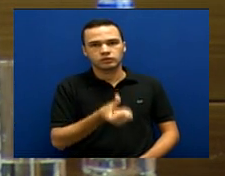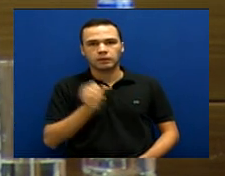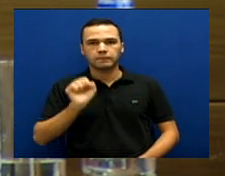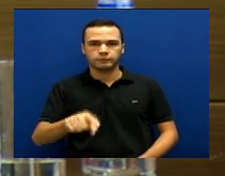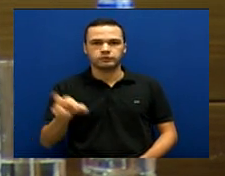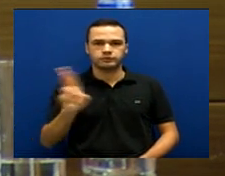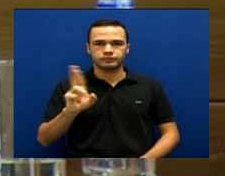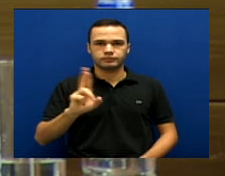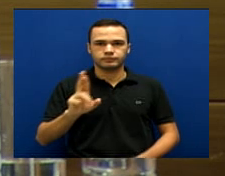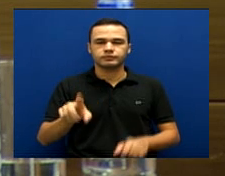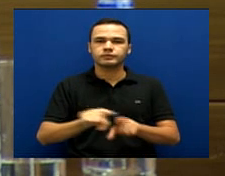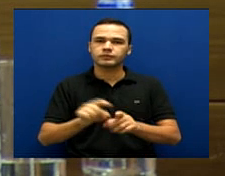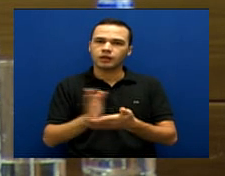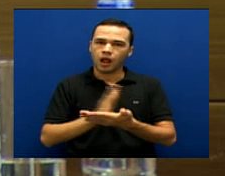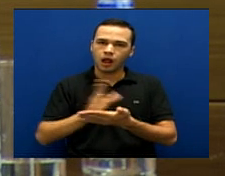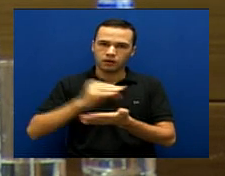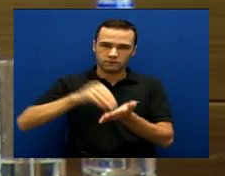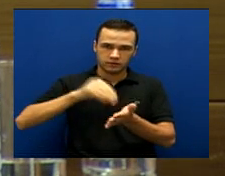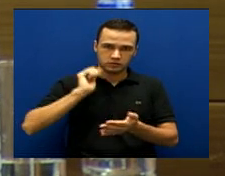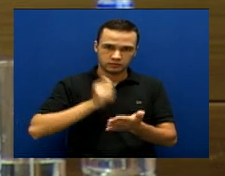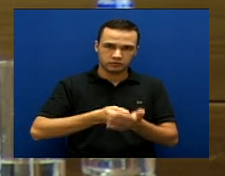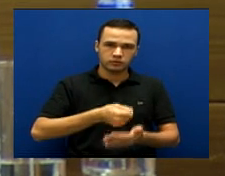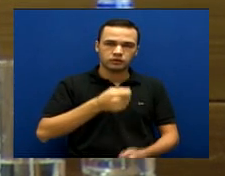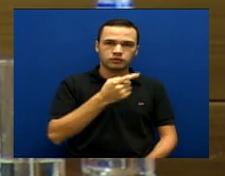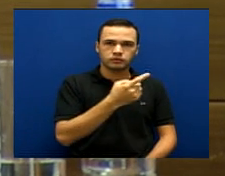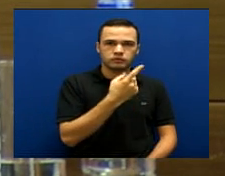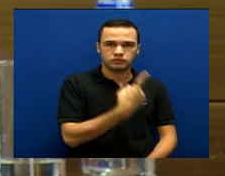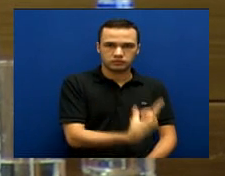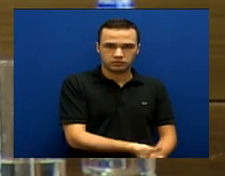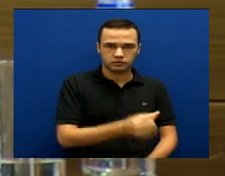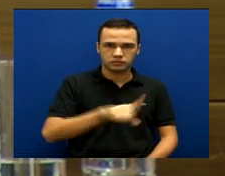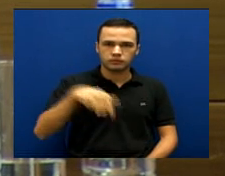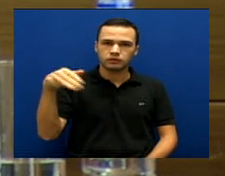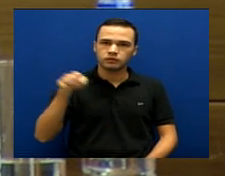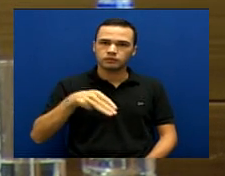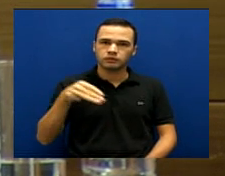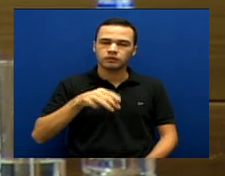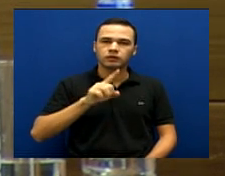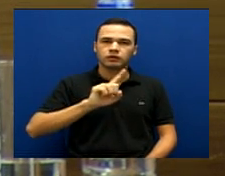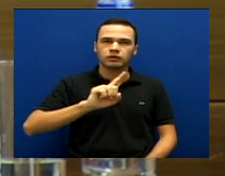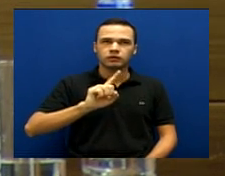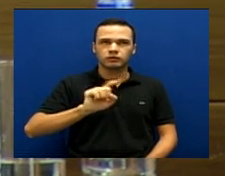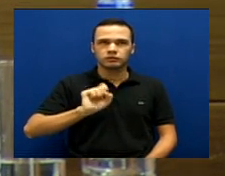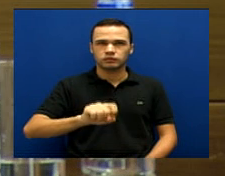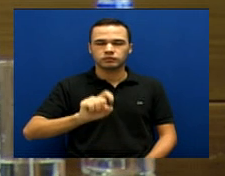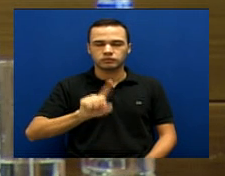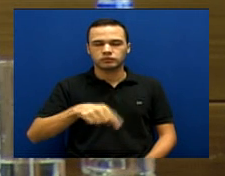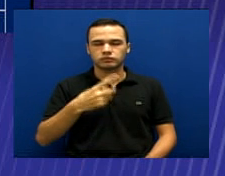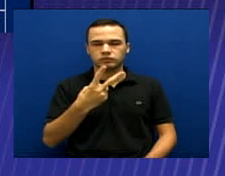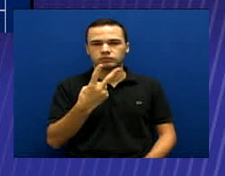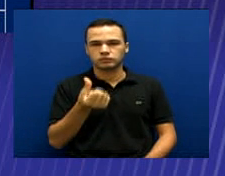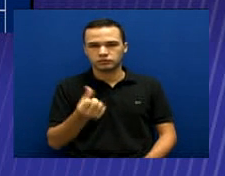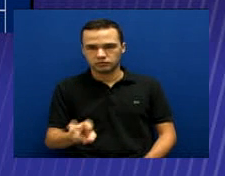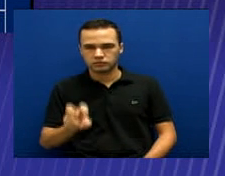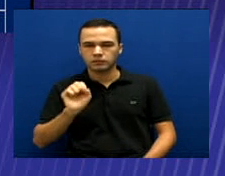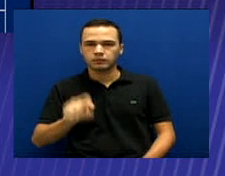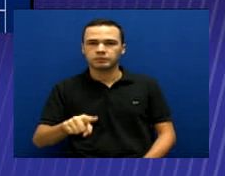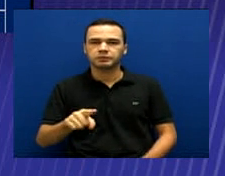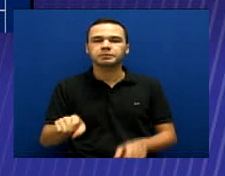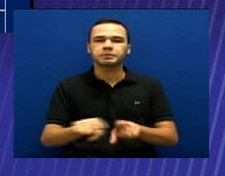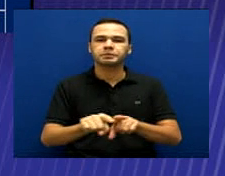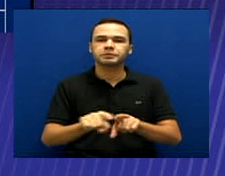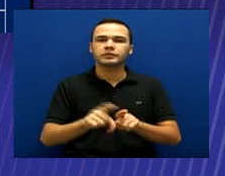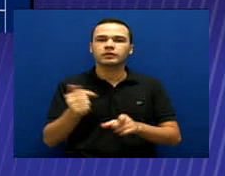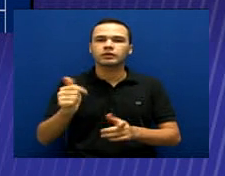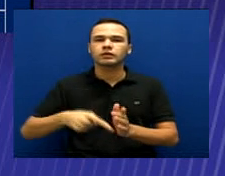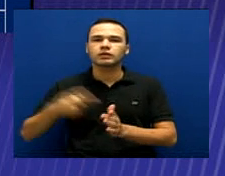inscritos em restos a pagar 16 milhões 265 e despesas primárias da ordem